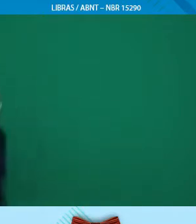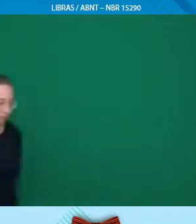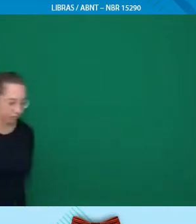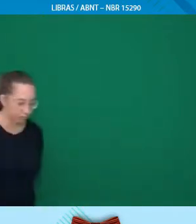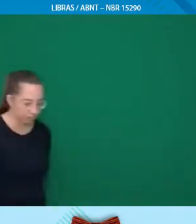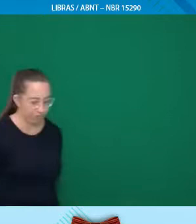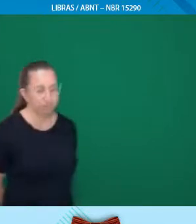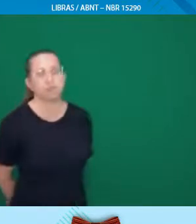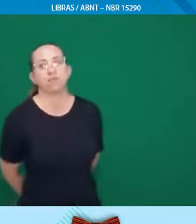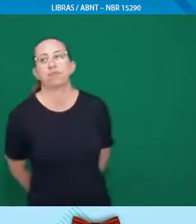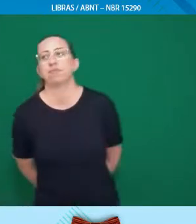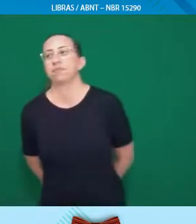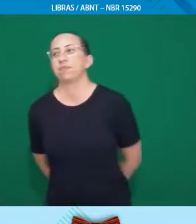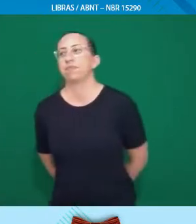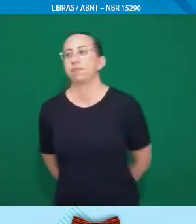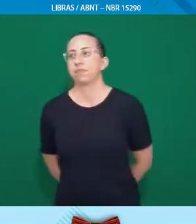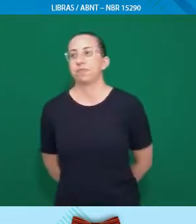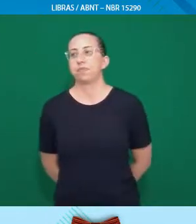né